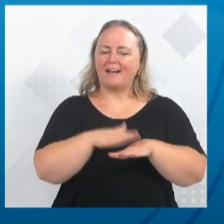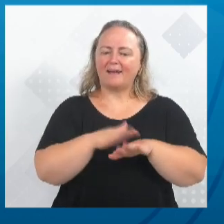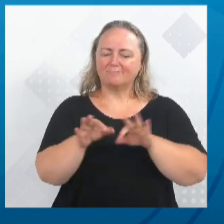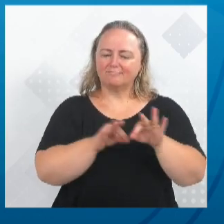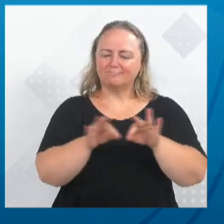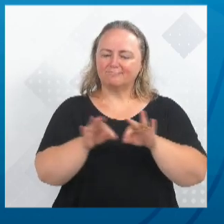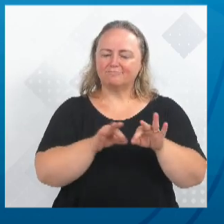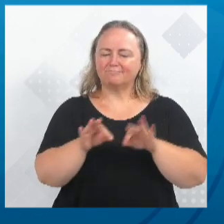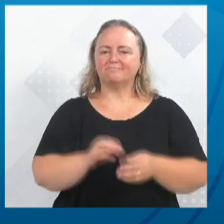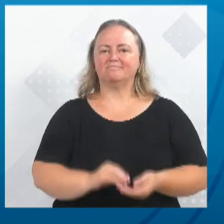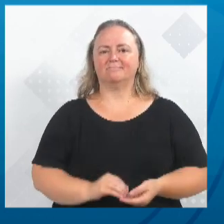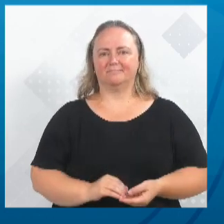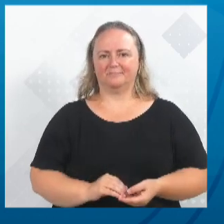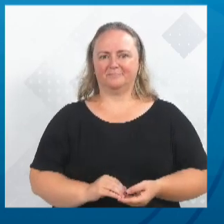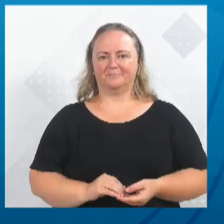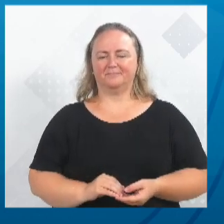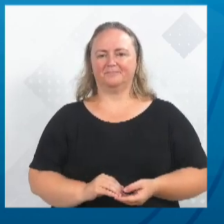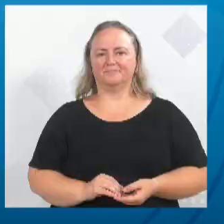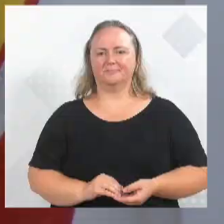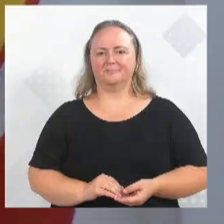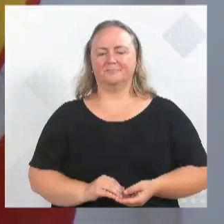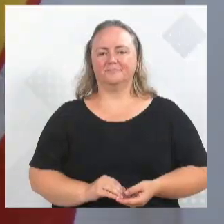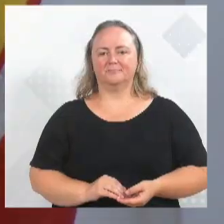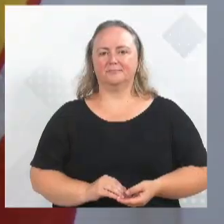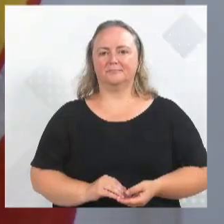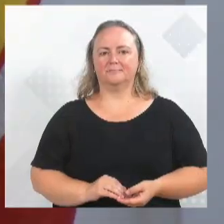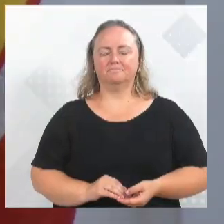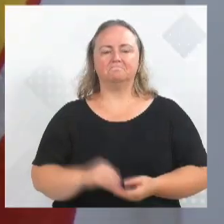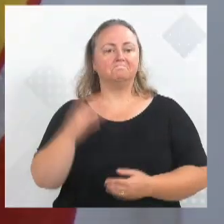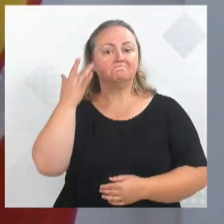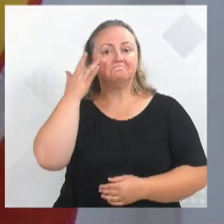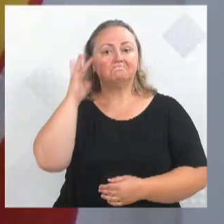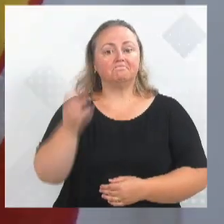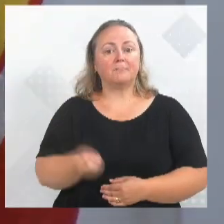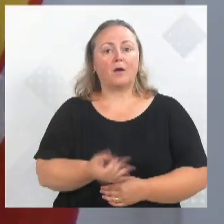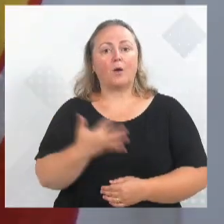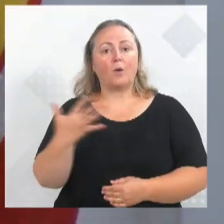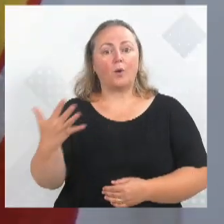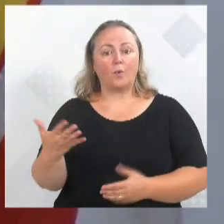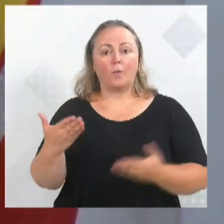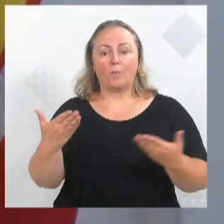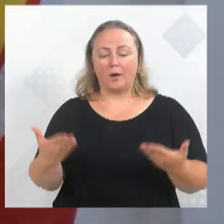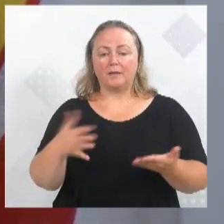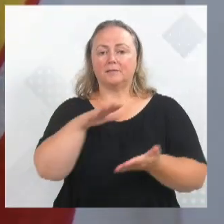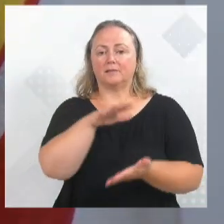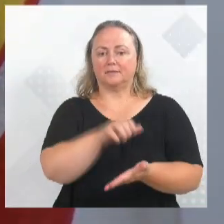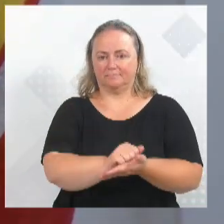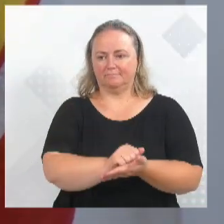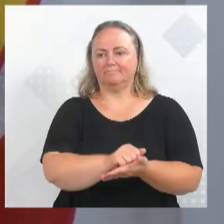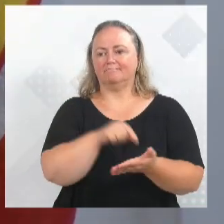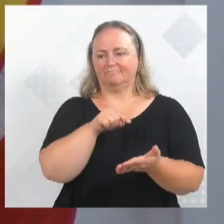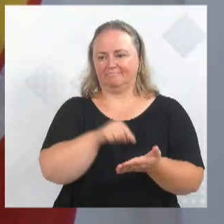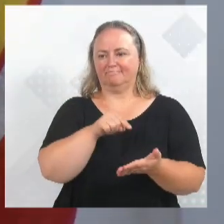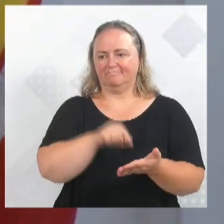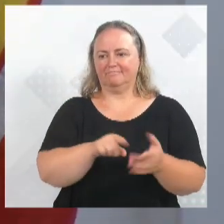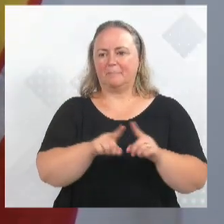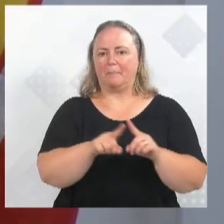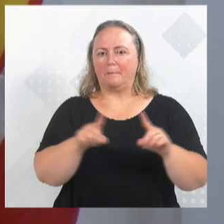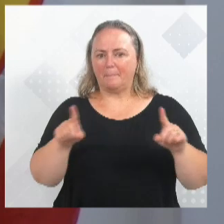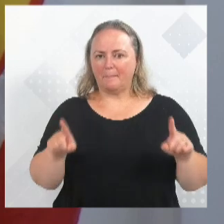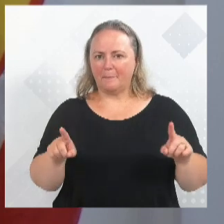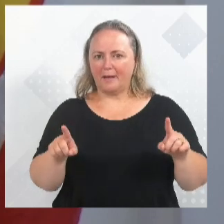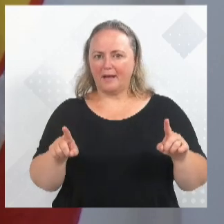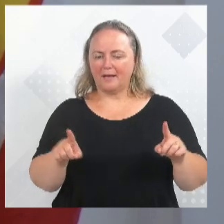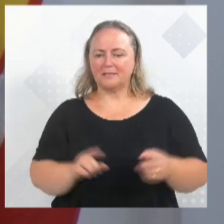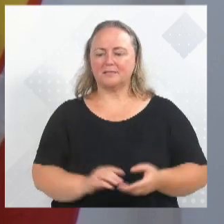Itinerante Inclusive eu não sei quantas pessoas eh se inscreveram lá eu sei não